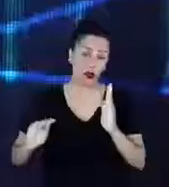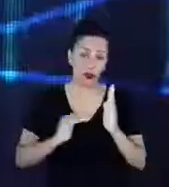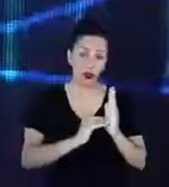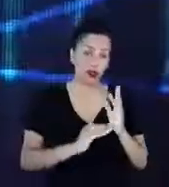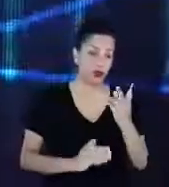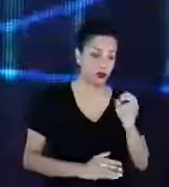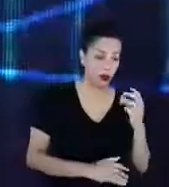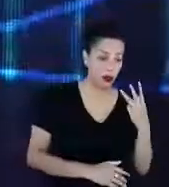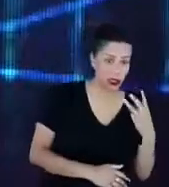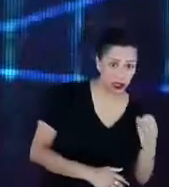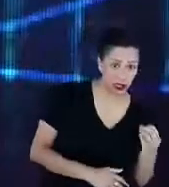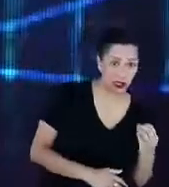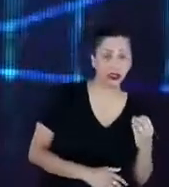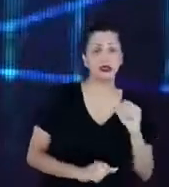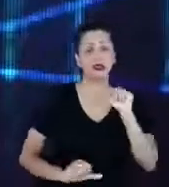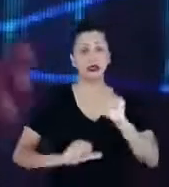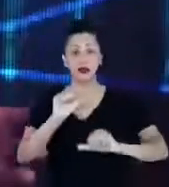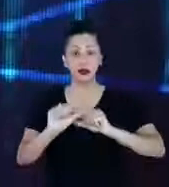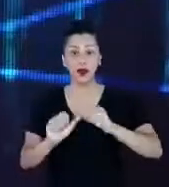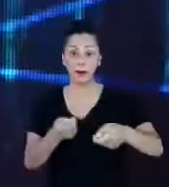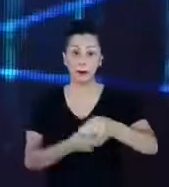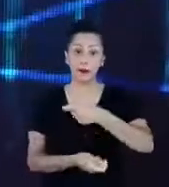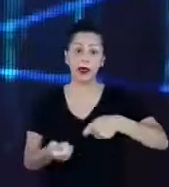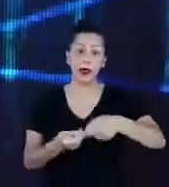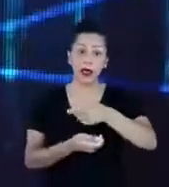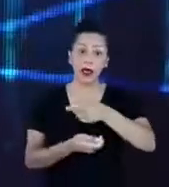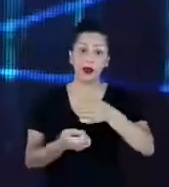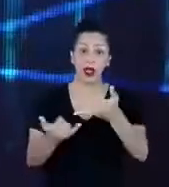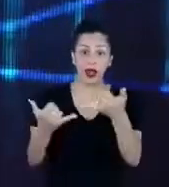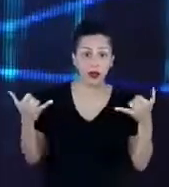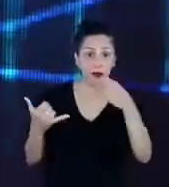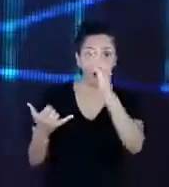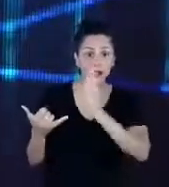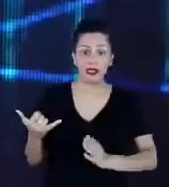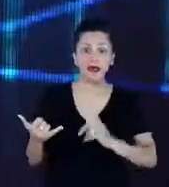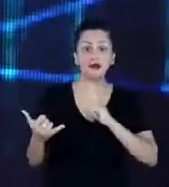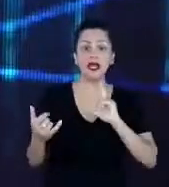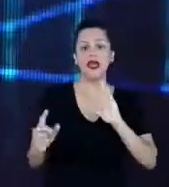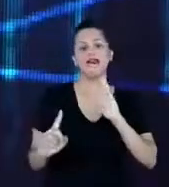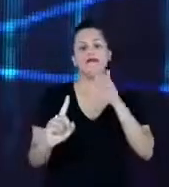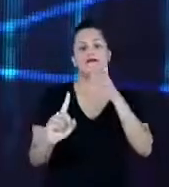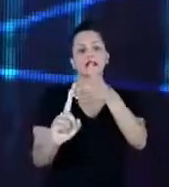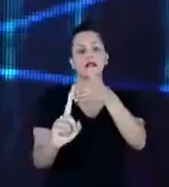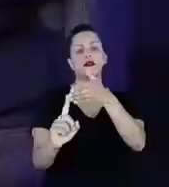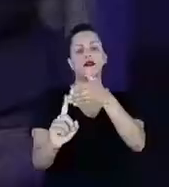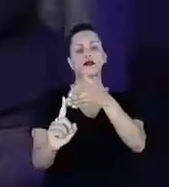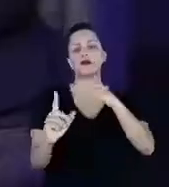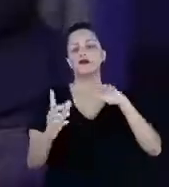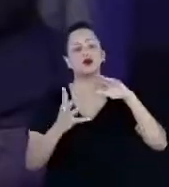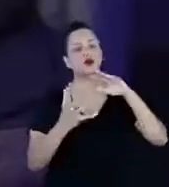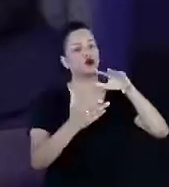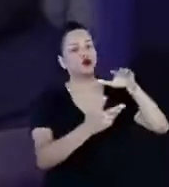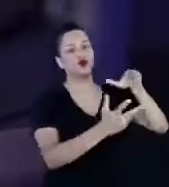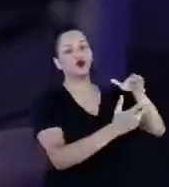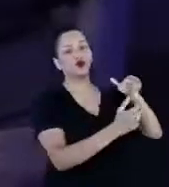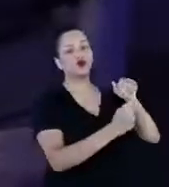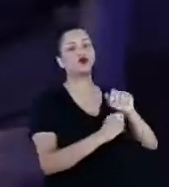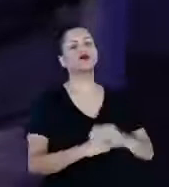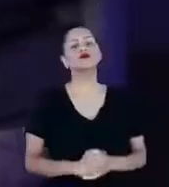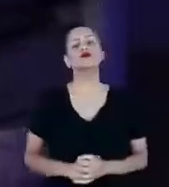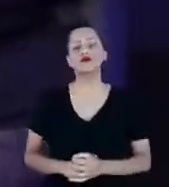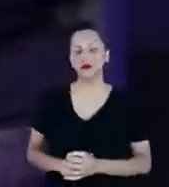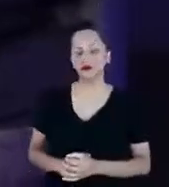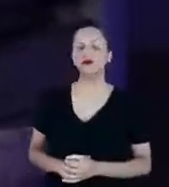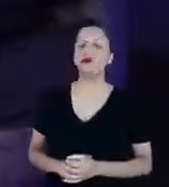elétrico brasileiro em uma referência. Não na referência ainda, mas em uma referência para o mundo todo. E, a partir daí, vamos pensar